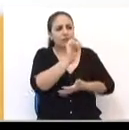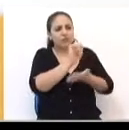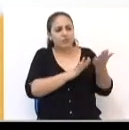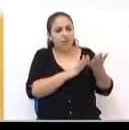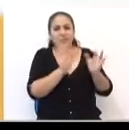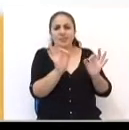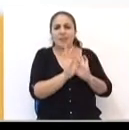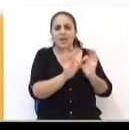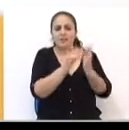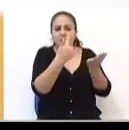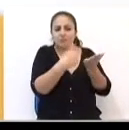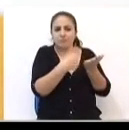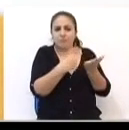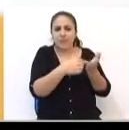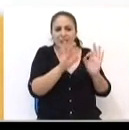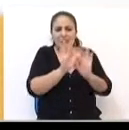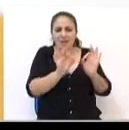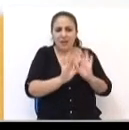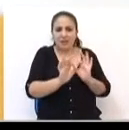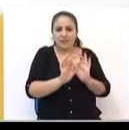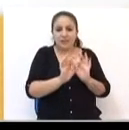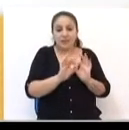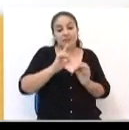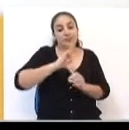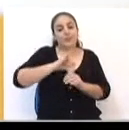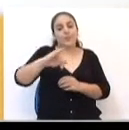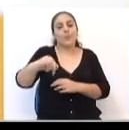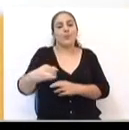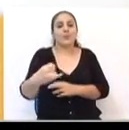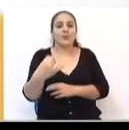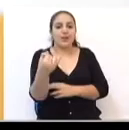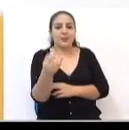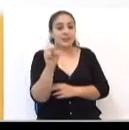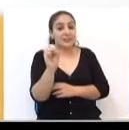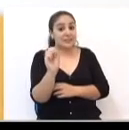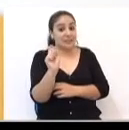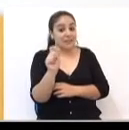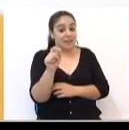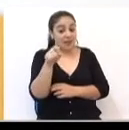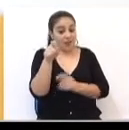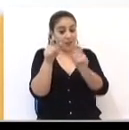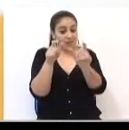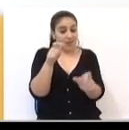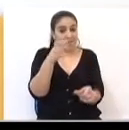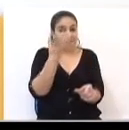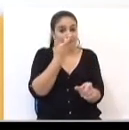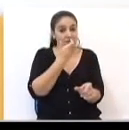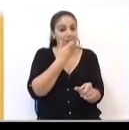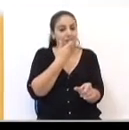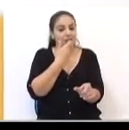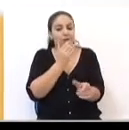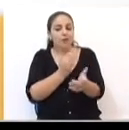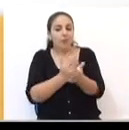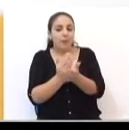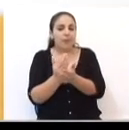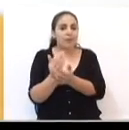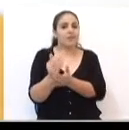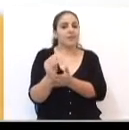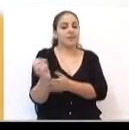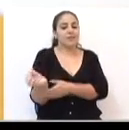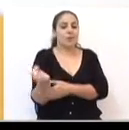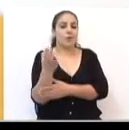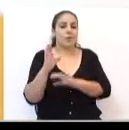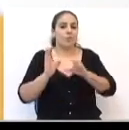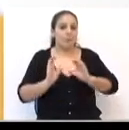inserção na comunidade, nós estaremos abrindo oportunidades para que esse ócio seja utilizado para maus comportamentos. E é por isso